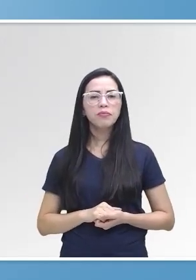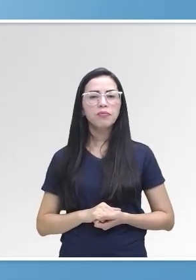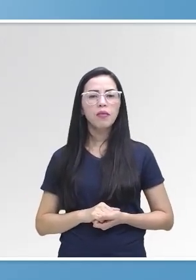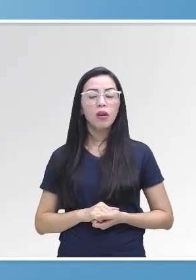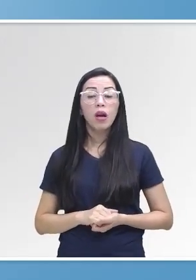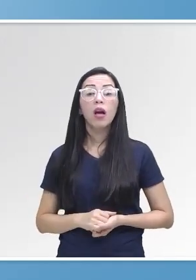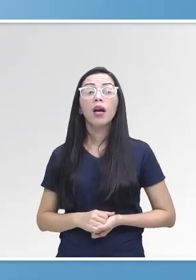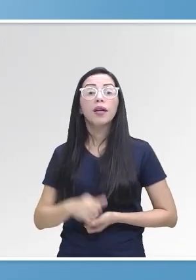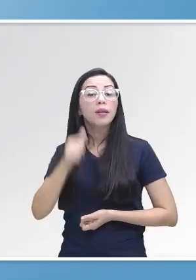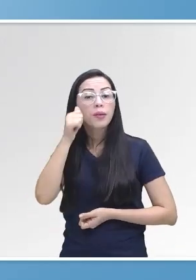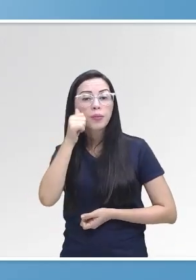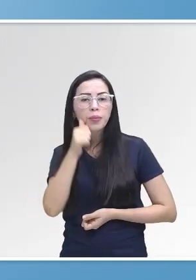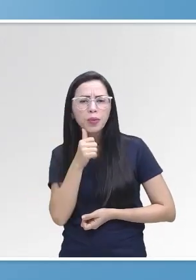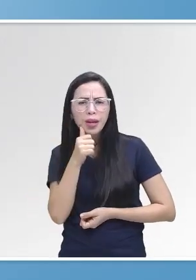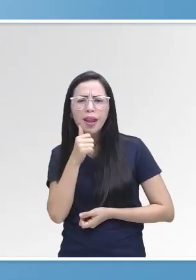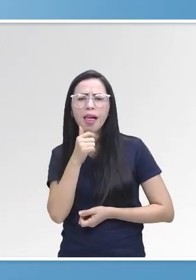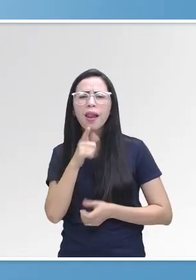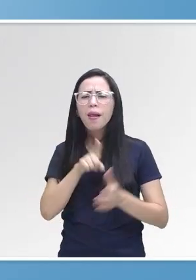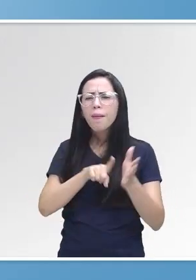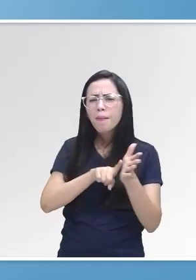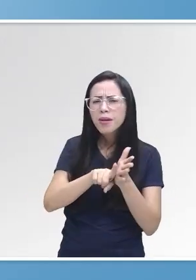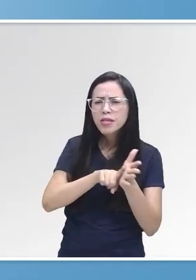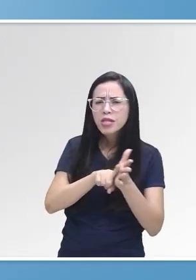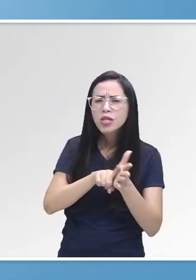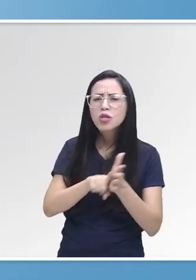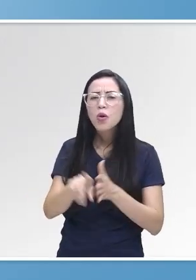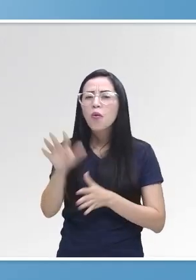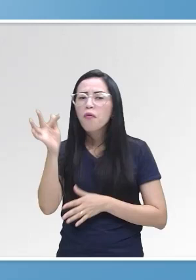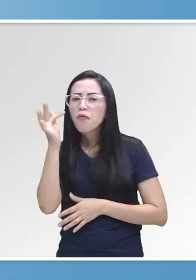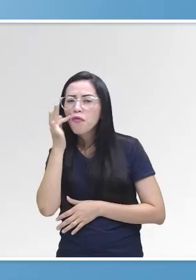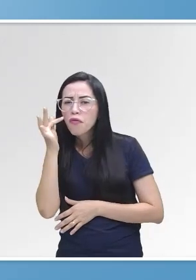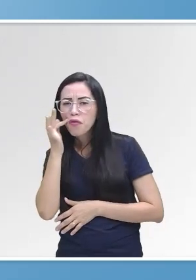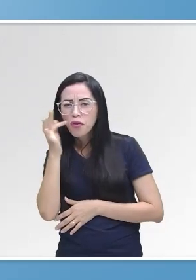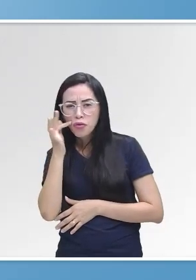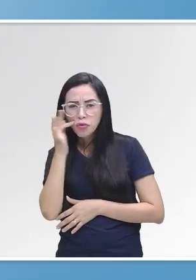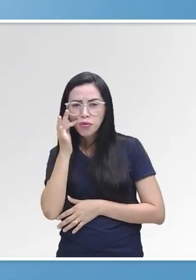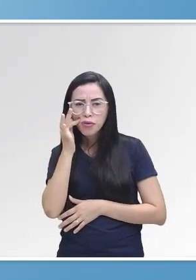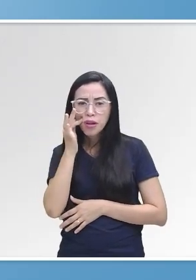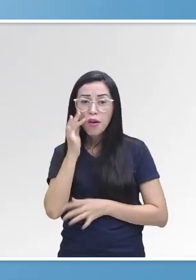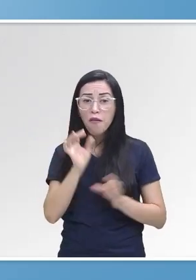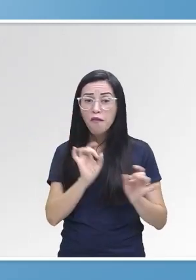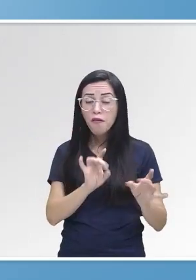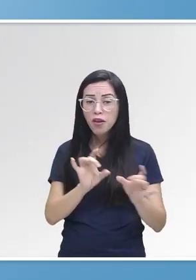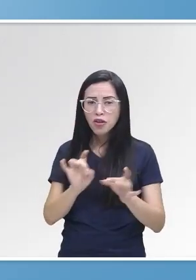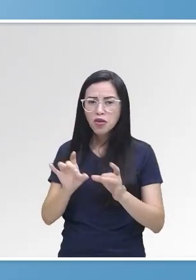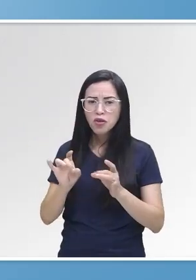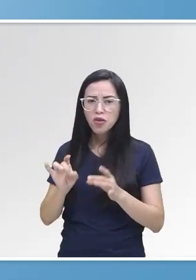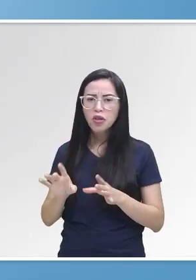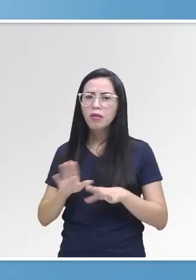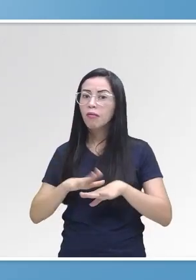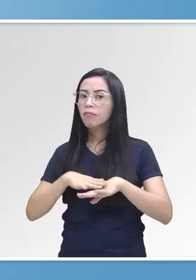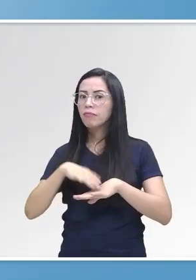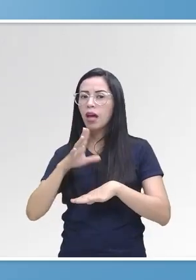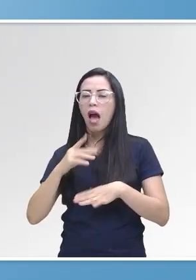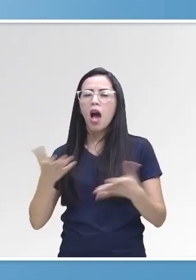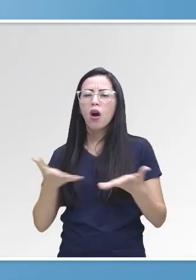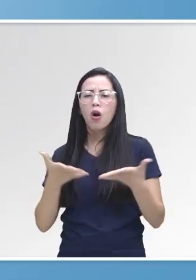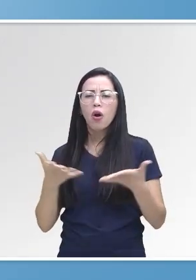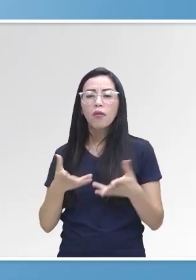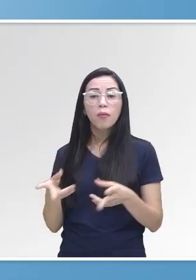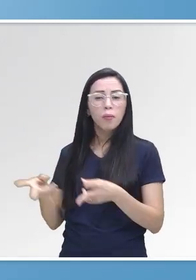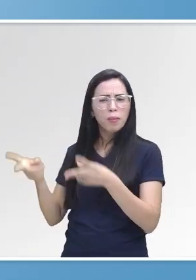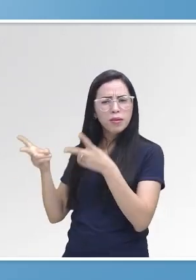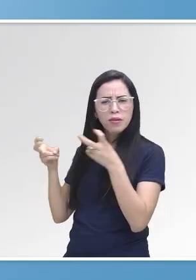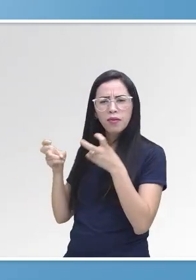Oi Marina fez uma pesquisa das frutas mais vendidas na feira vamos observar a tabela